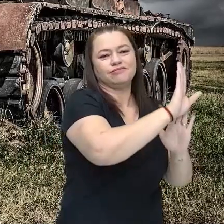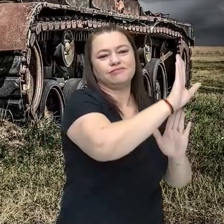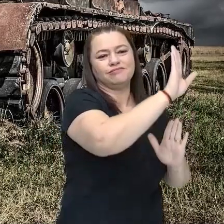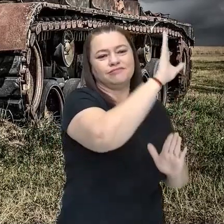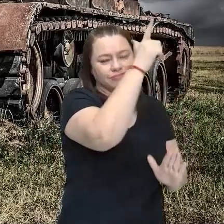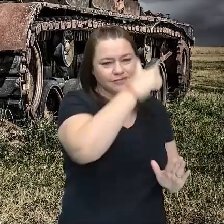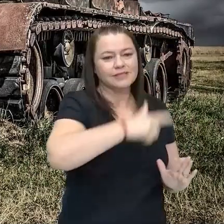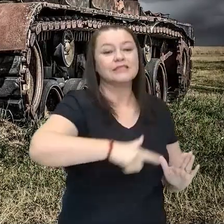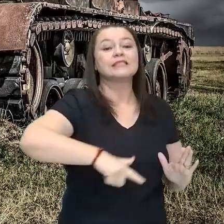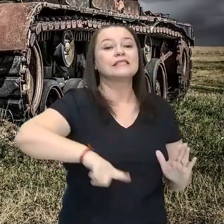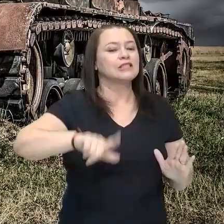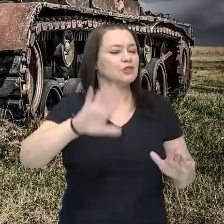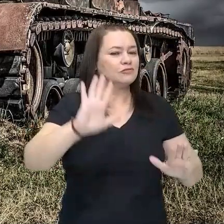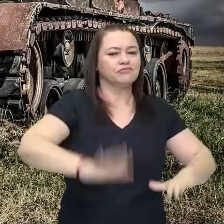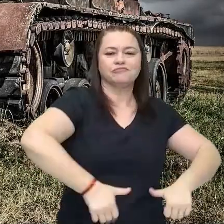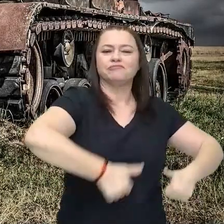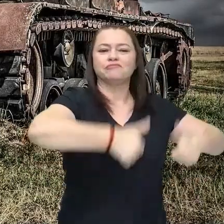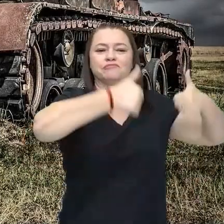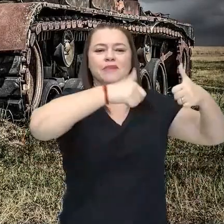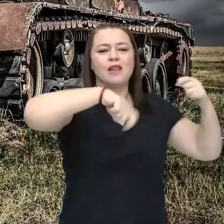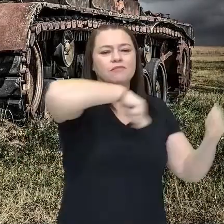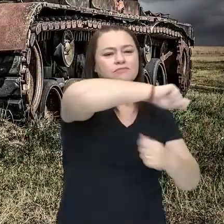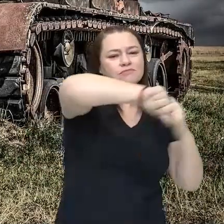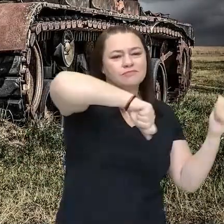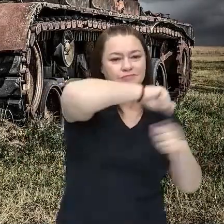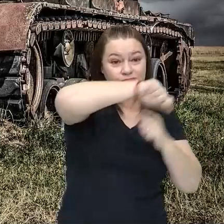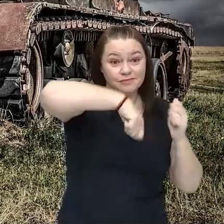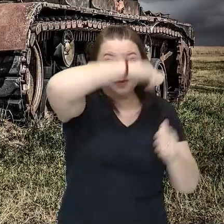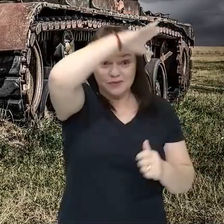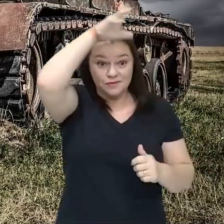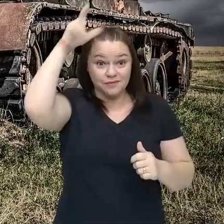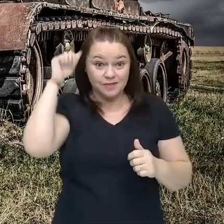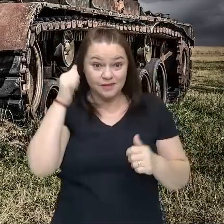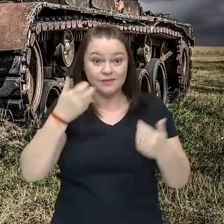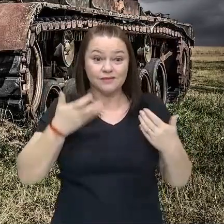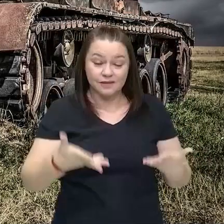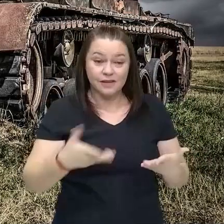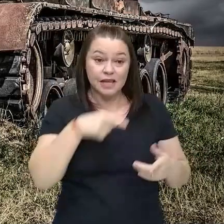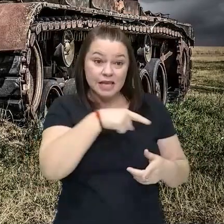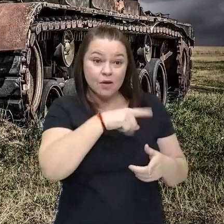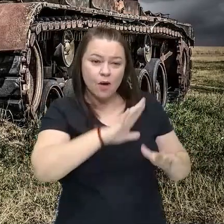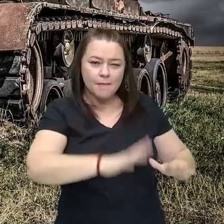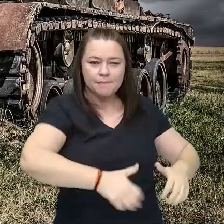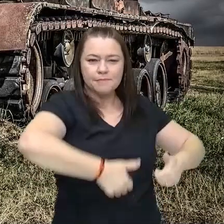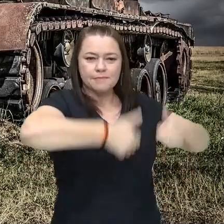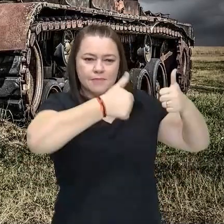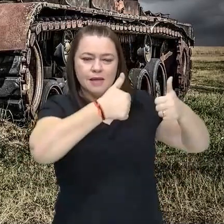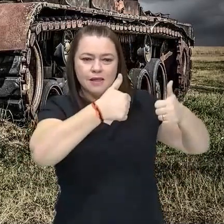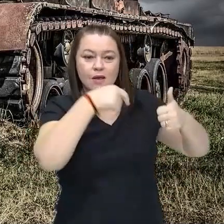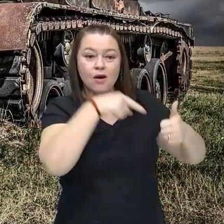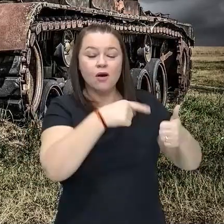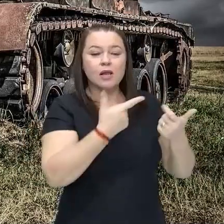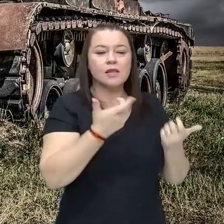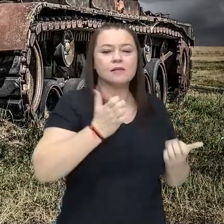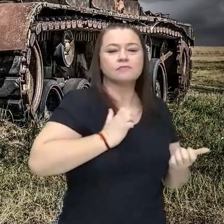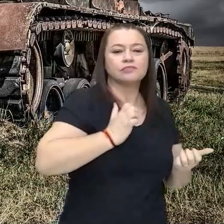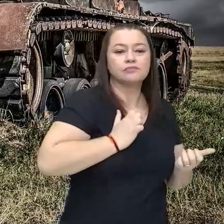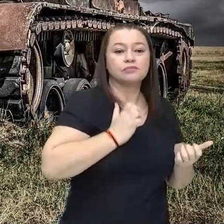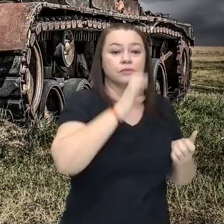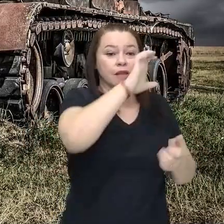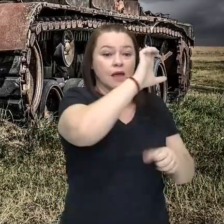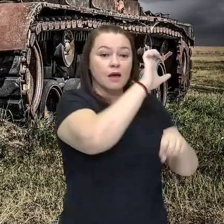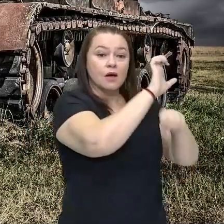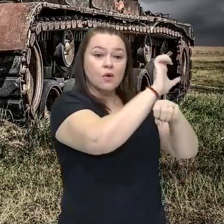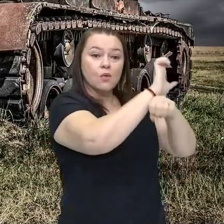novamente, volta a melhorar a economia do Amazonas. E com a economia melhorando, o nosso estado voltava